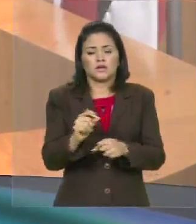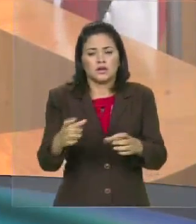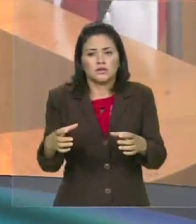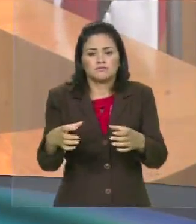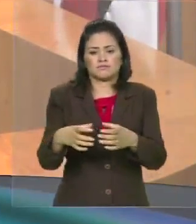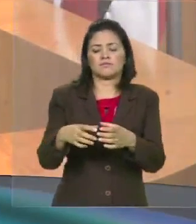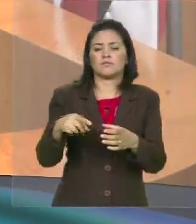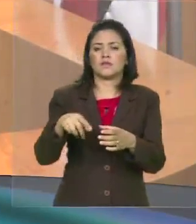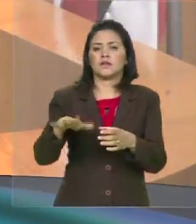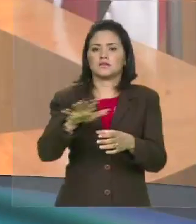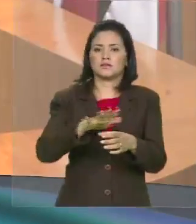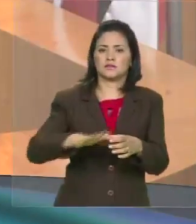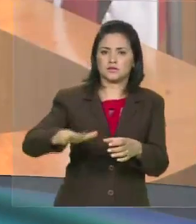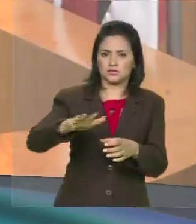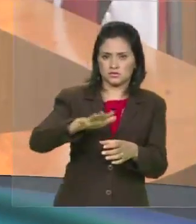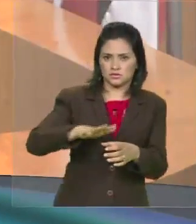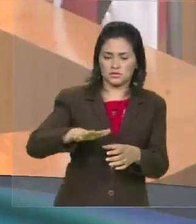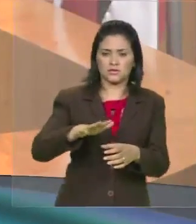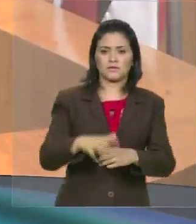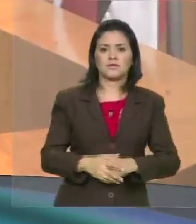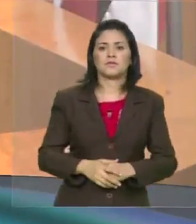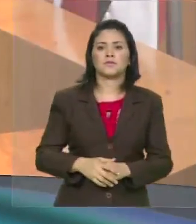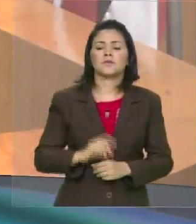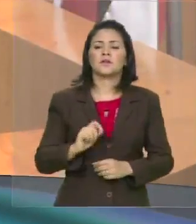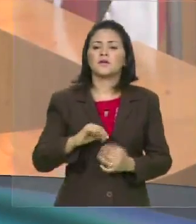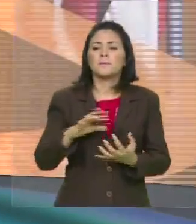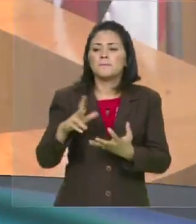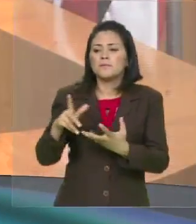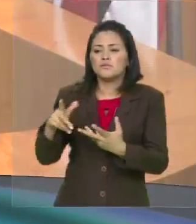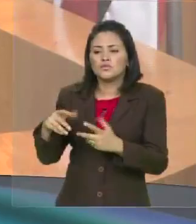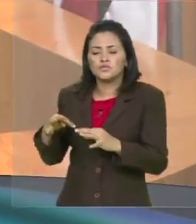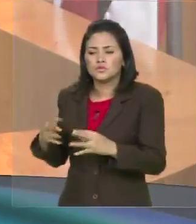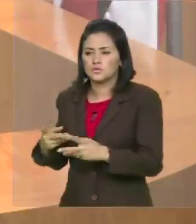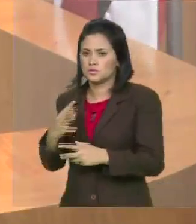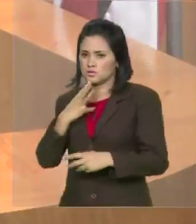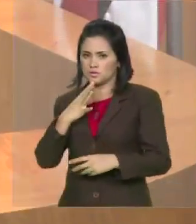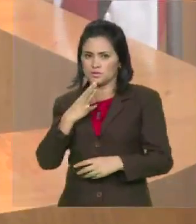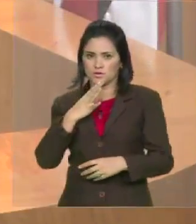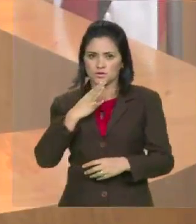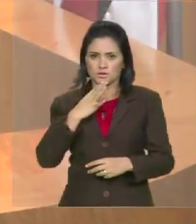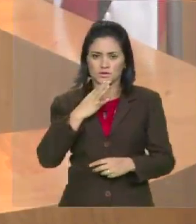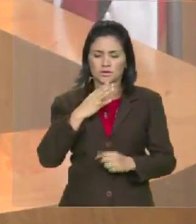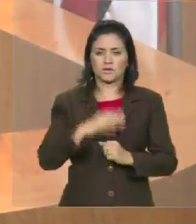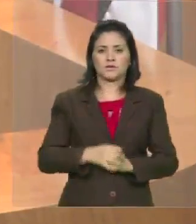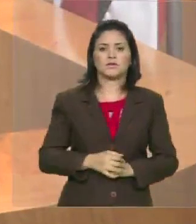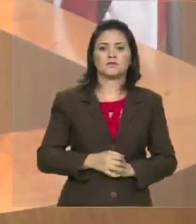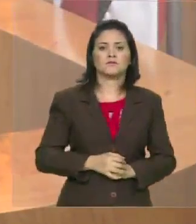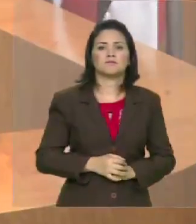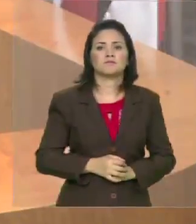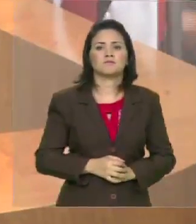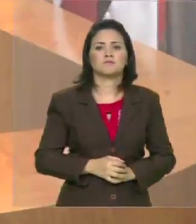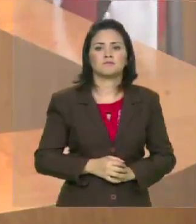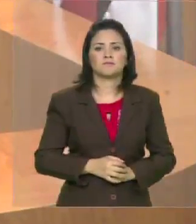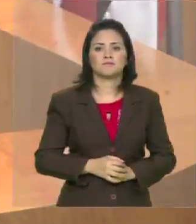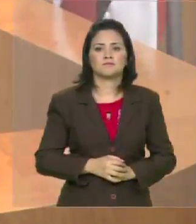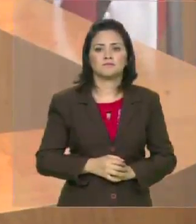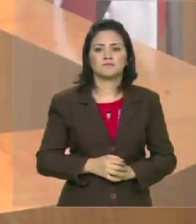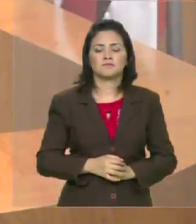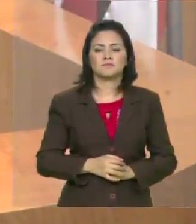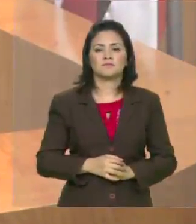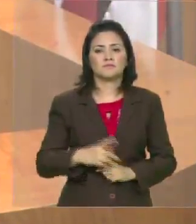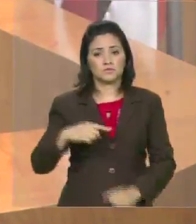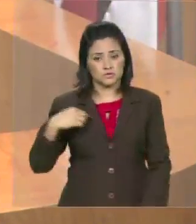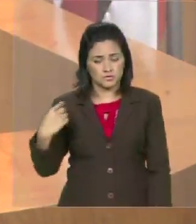país, mundialmente conhecido, uma marca que se faz presente em todo o mundo, e